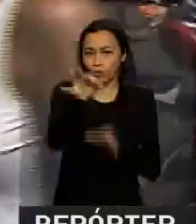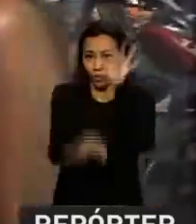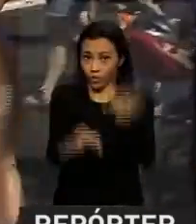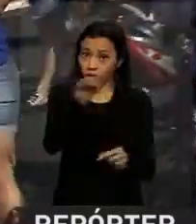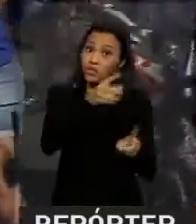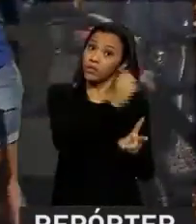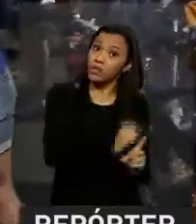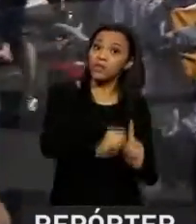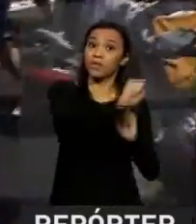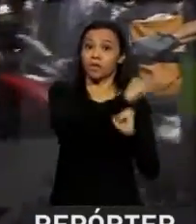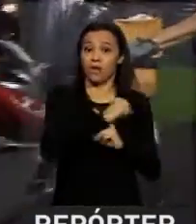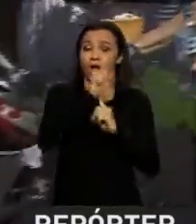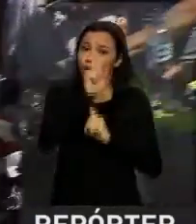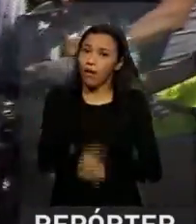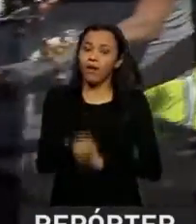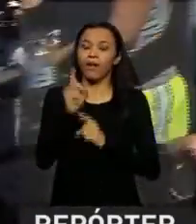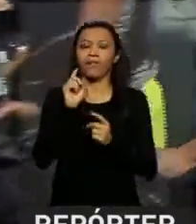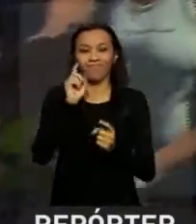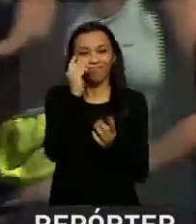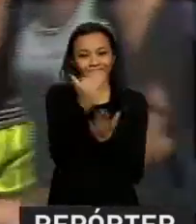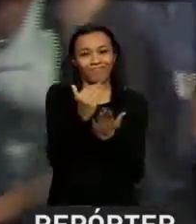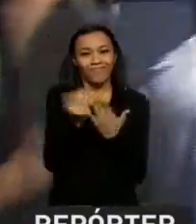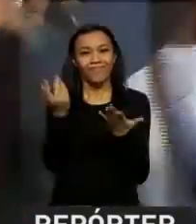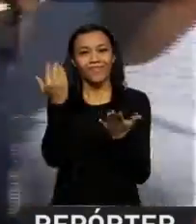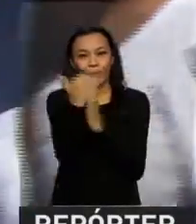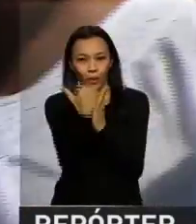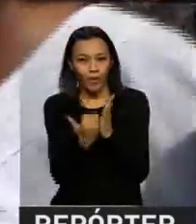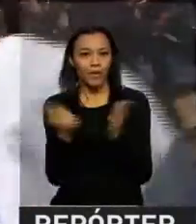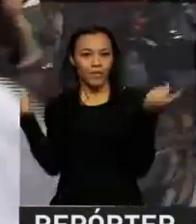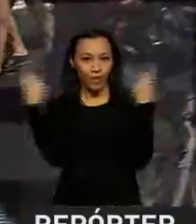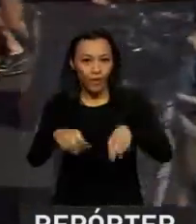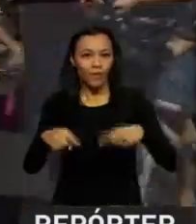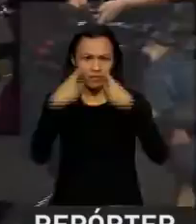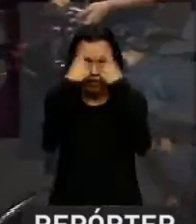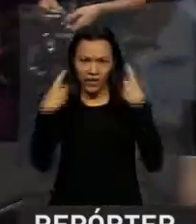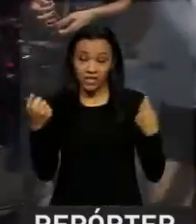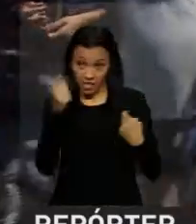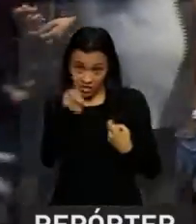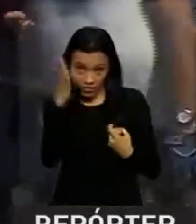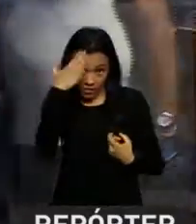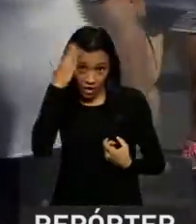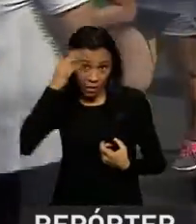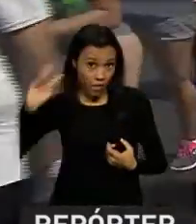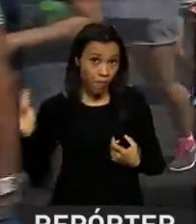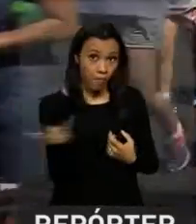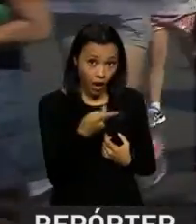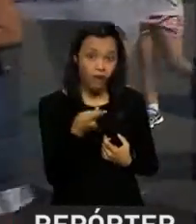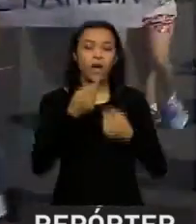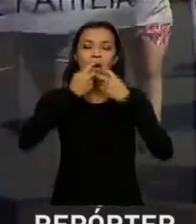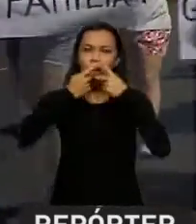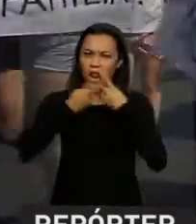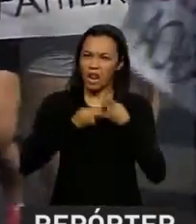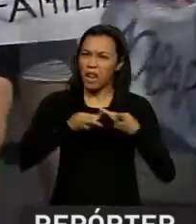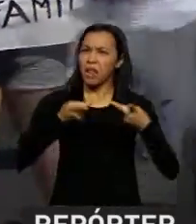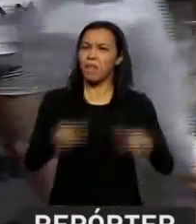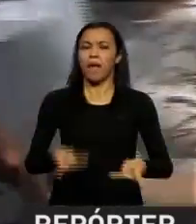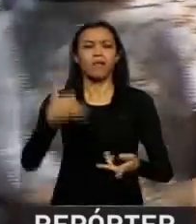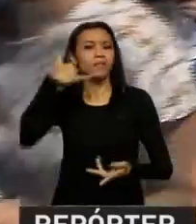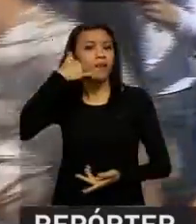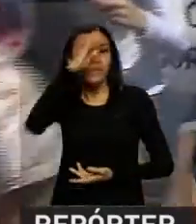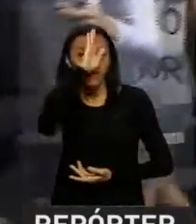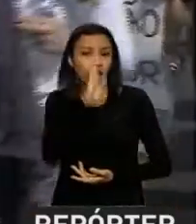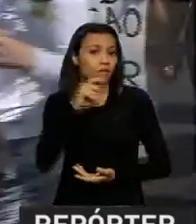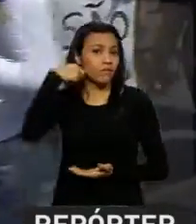faz parte da Rede Nacional de Enfrentamento à Violência contra a Mulher. Quem souber de algum caso deve denunciar. A ligação é gratuita e